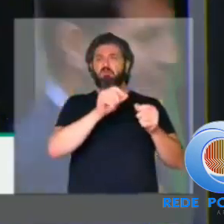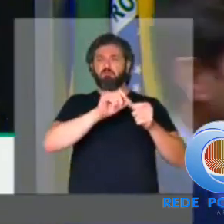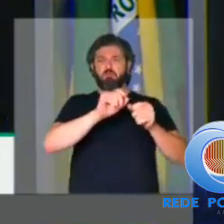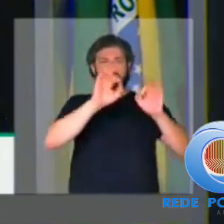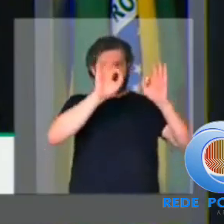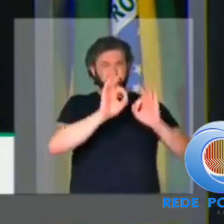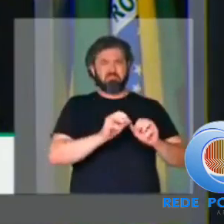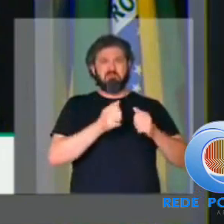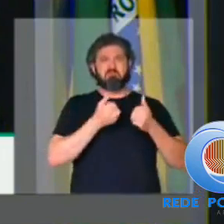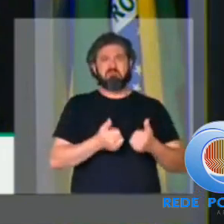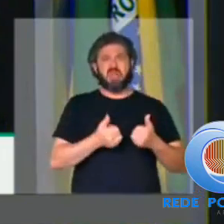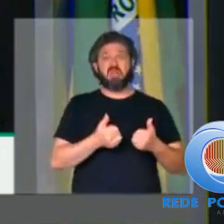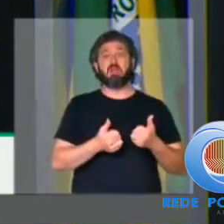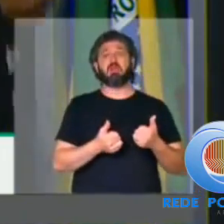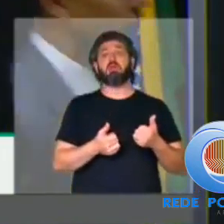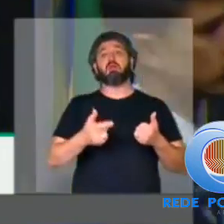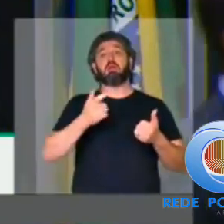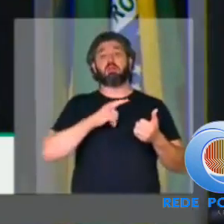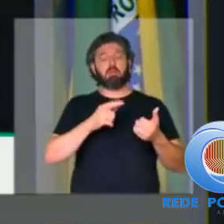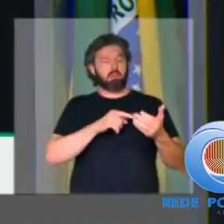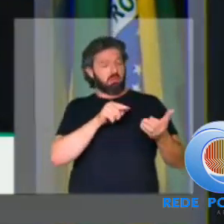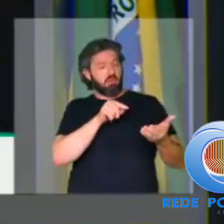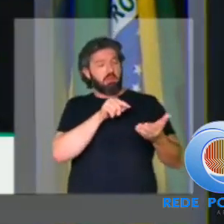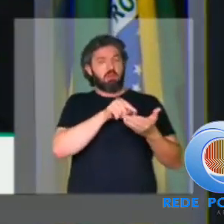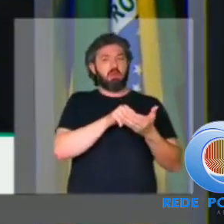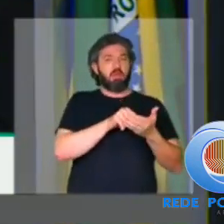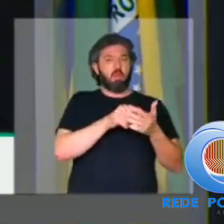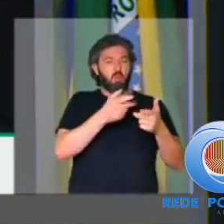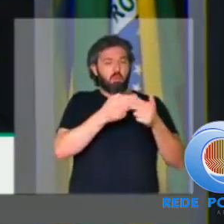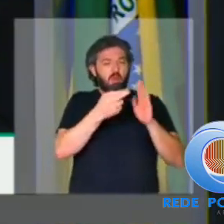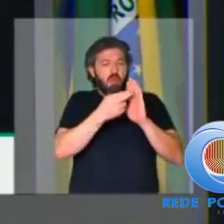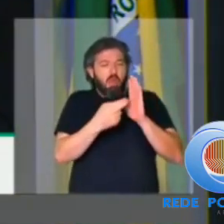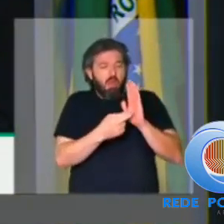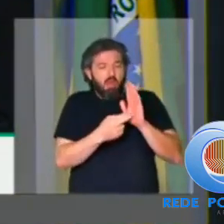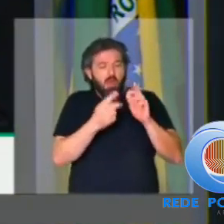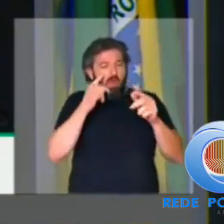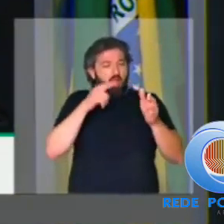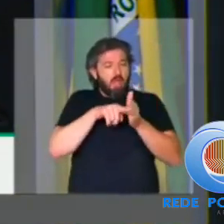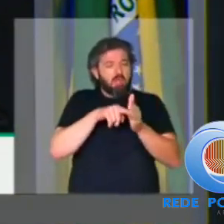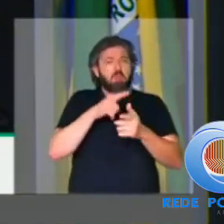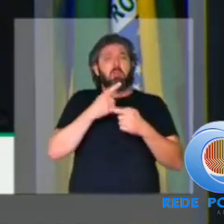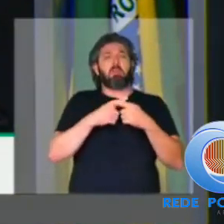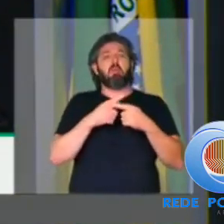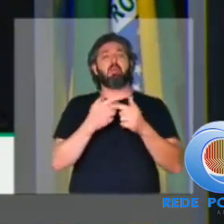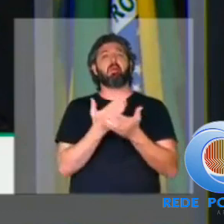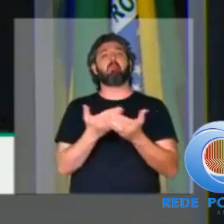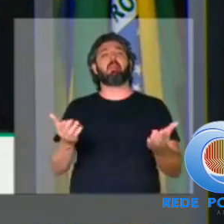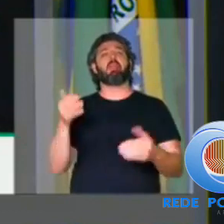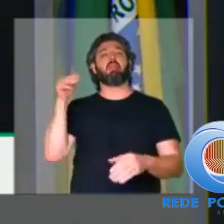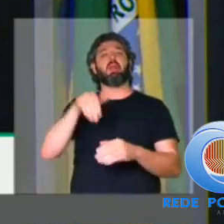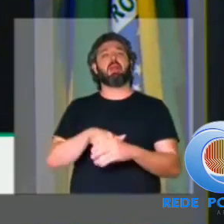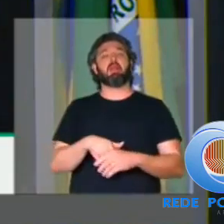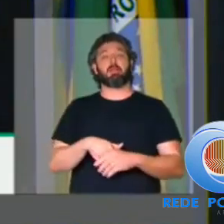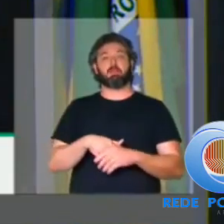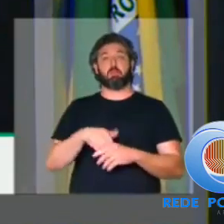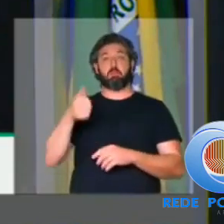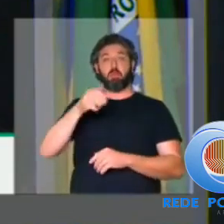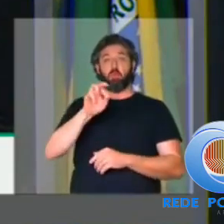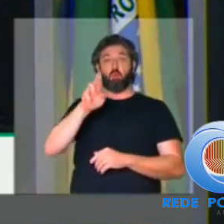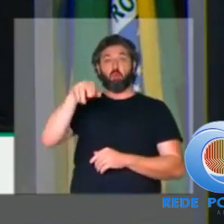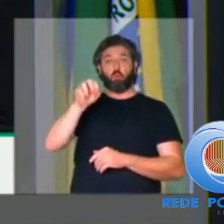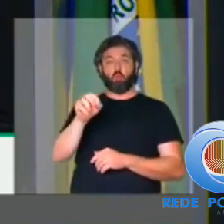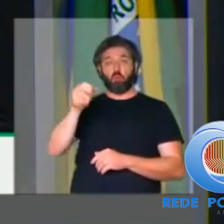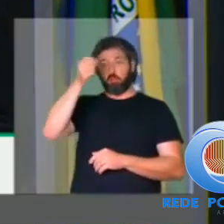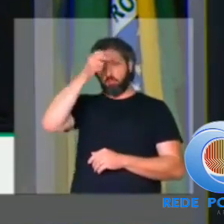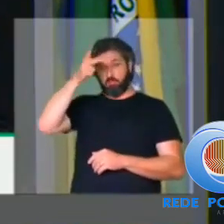feito, existia um termo em que eles estavam analisando o porquê perderam as eleições no primeiro turno